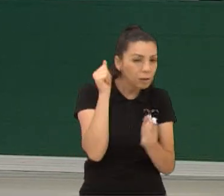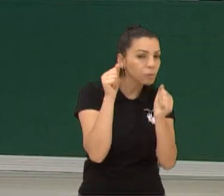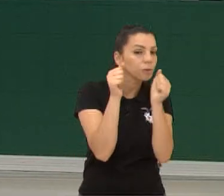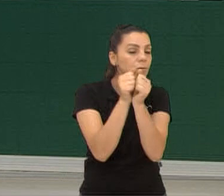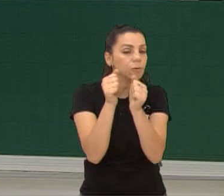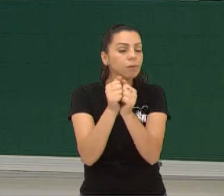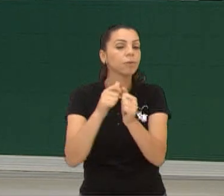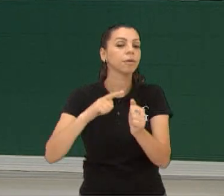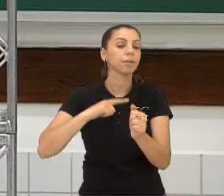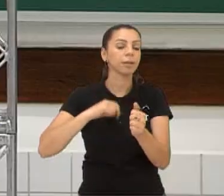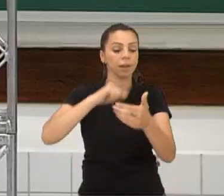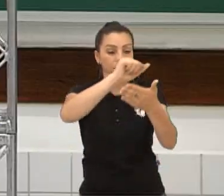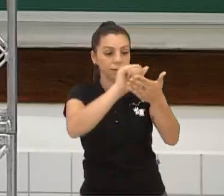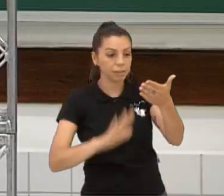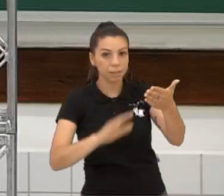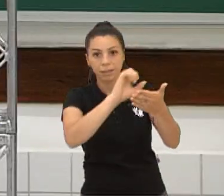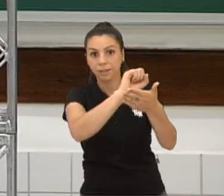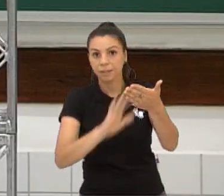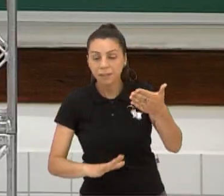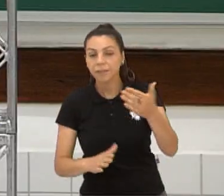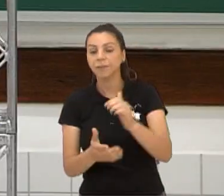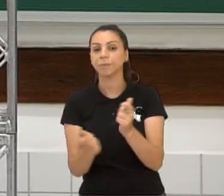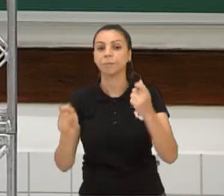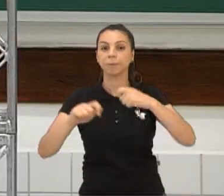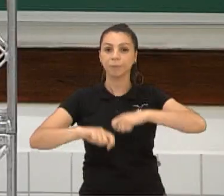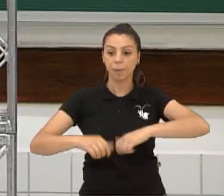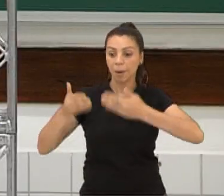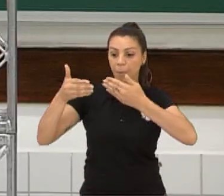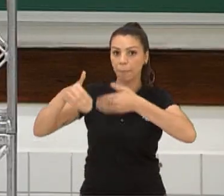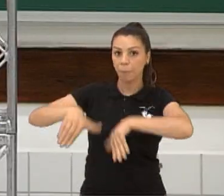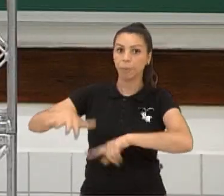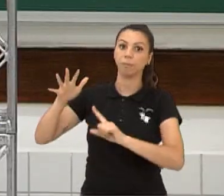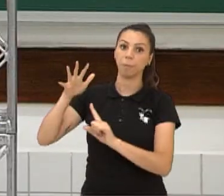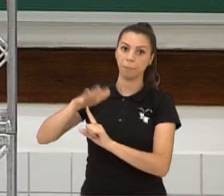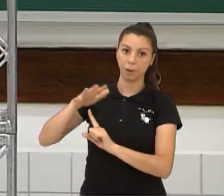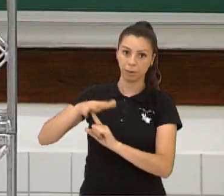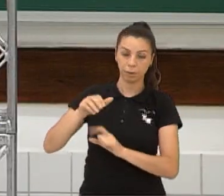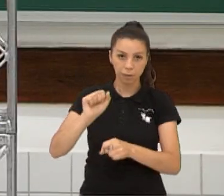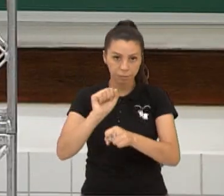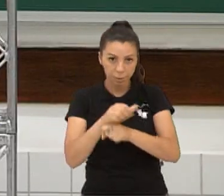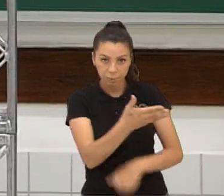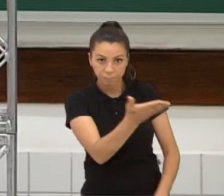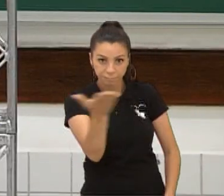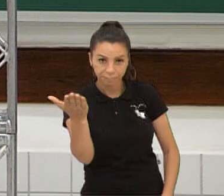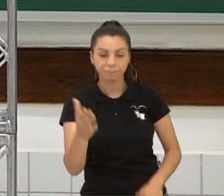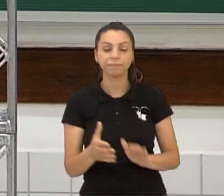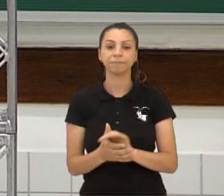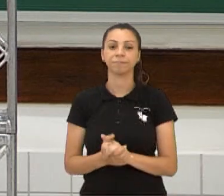bastante exercício, sabe do quê? Da Prova Paraná. Espero vocês!